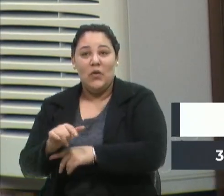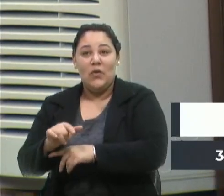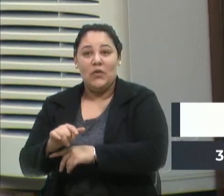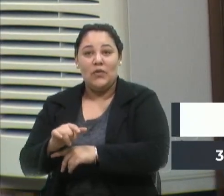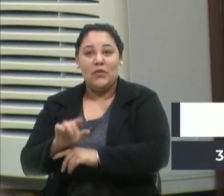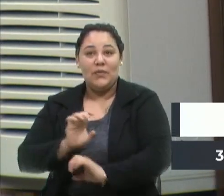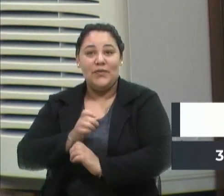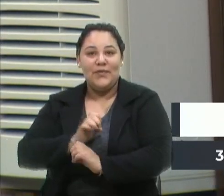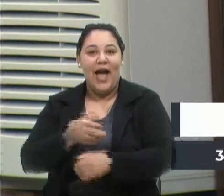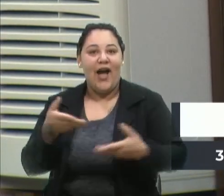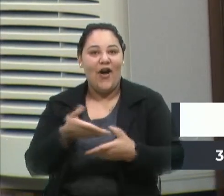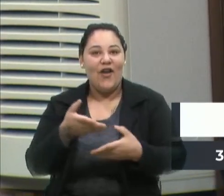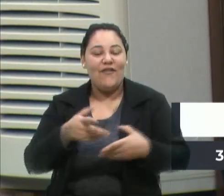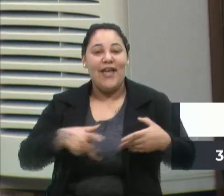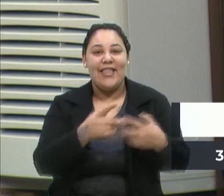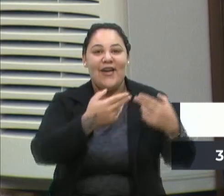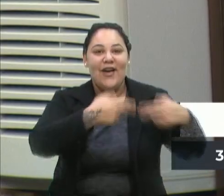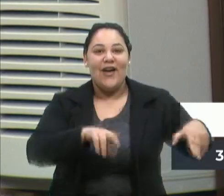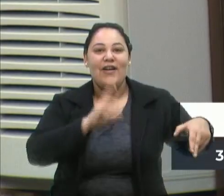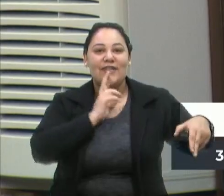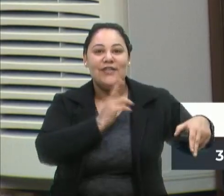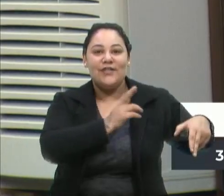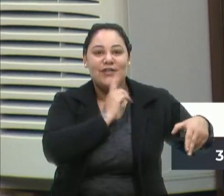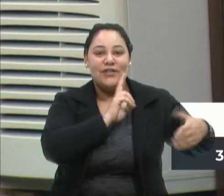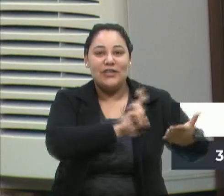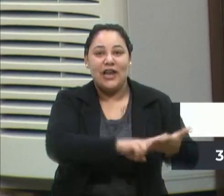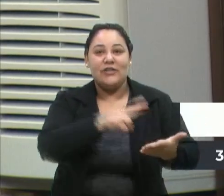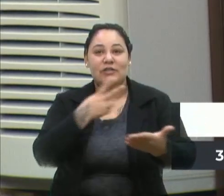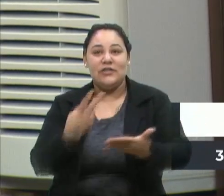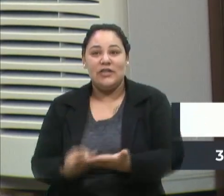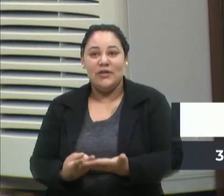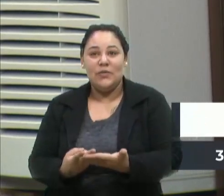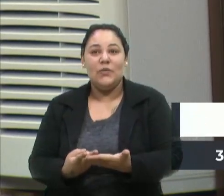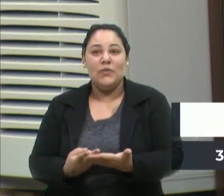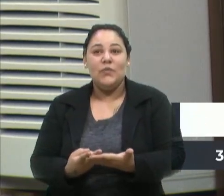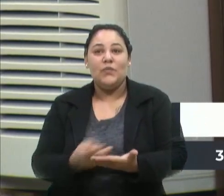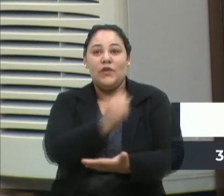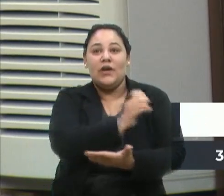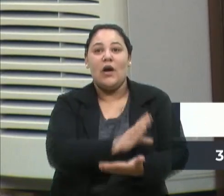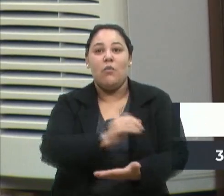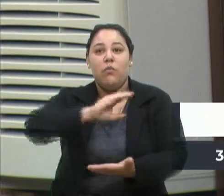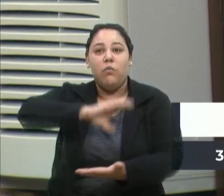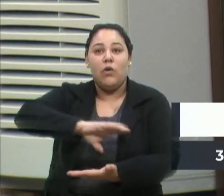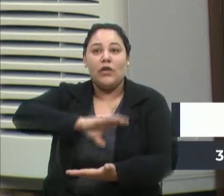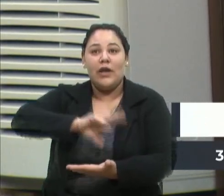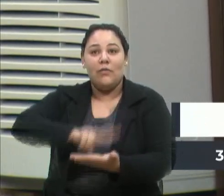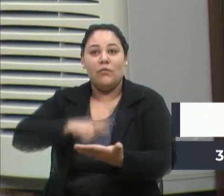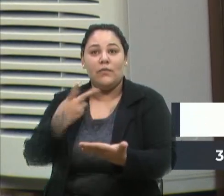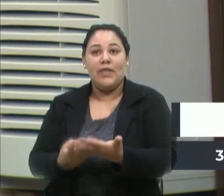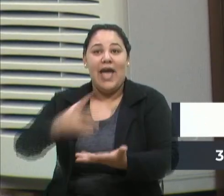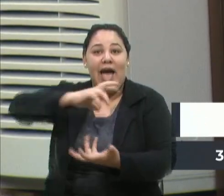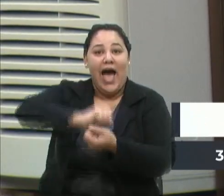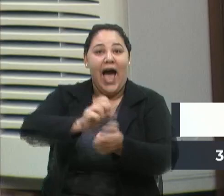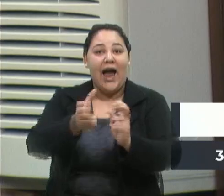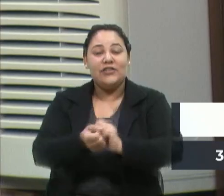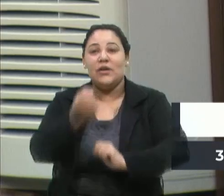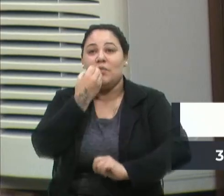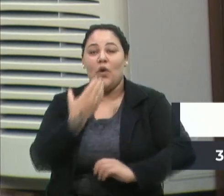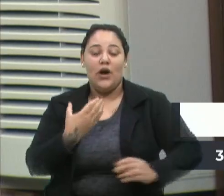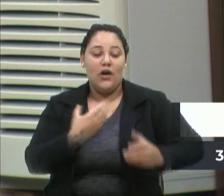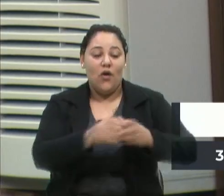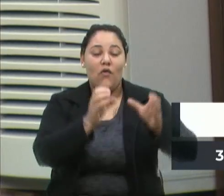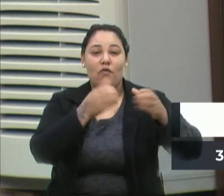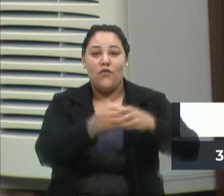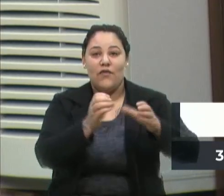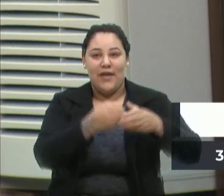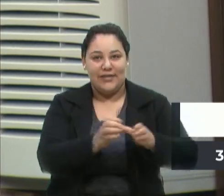Teranga, que na tradução do senegalês Wolof significa arte da boa convivência. Então, a